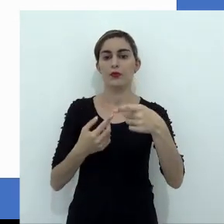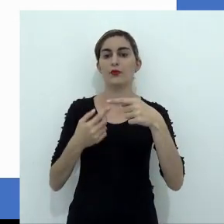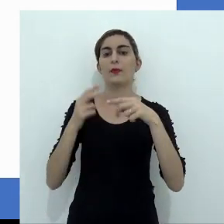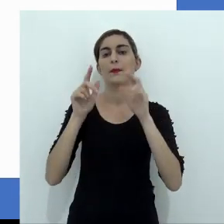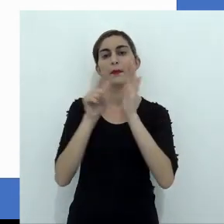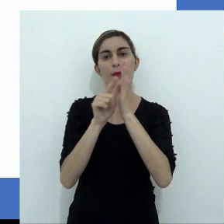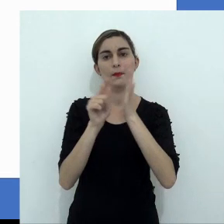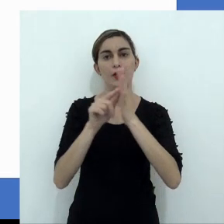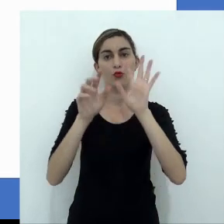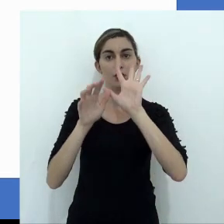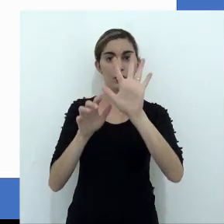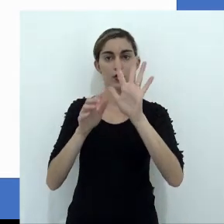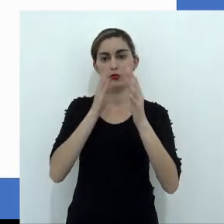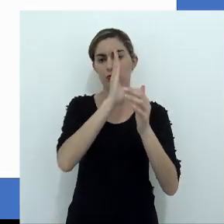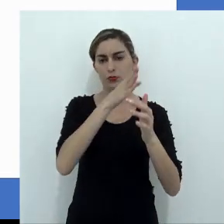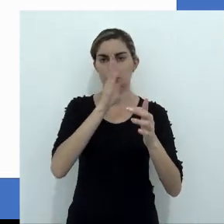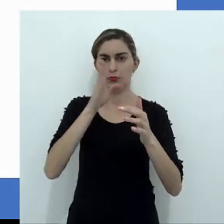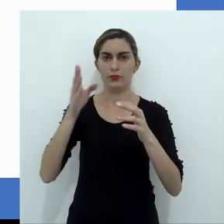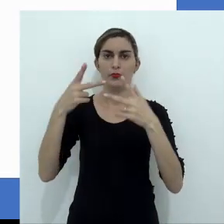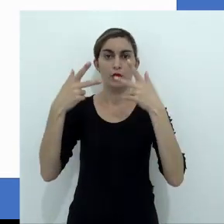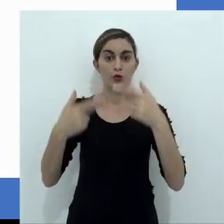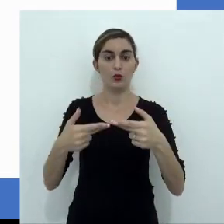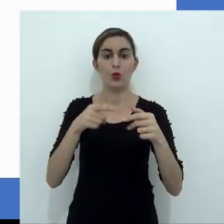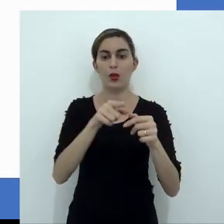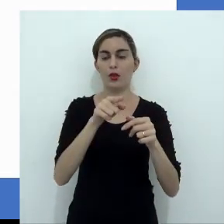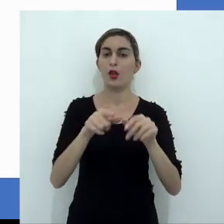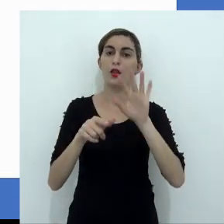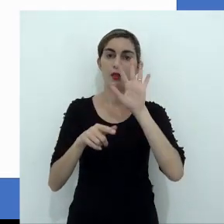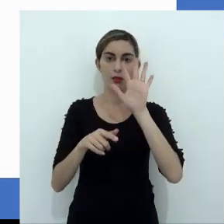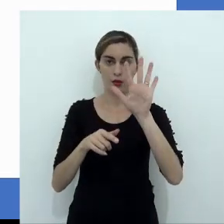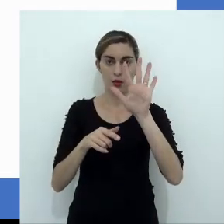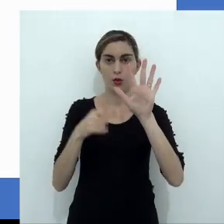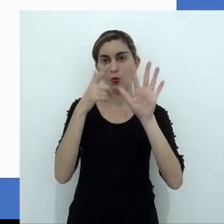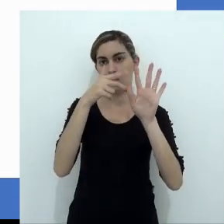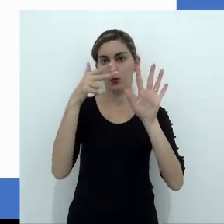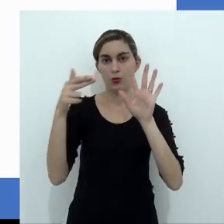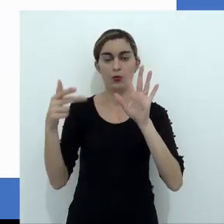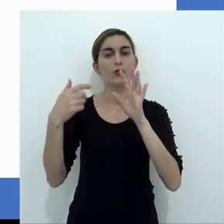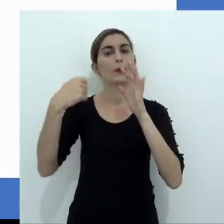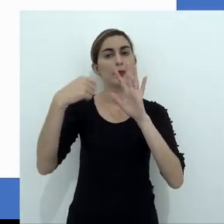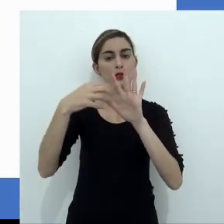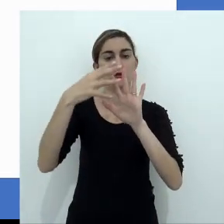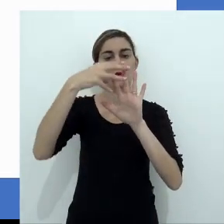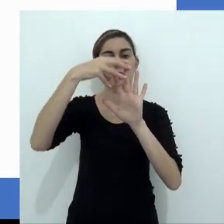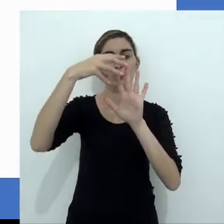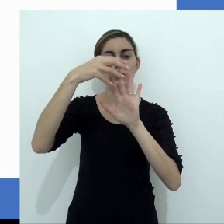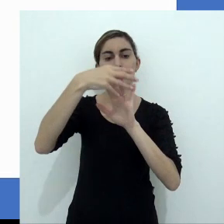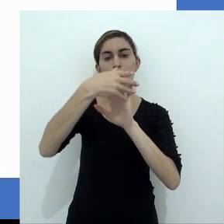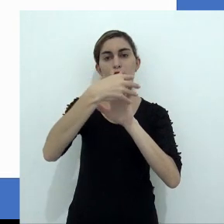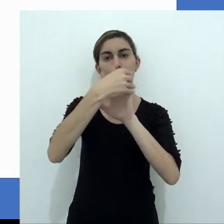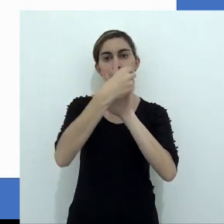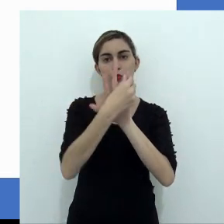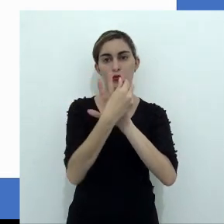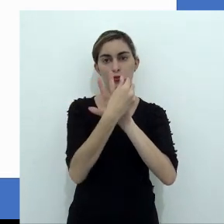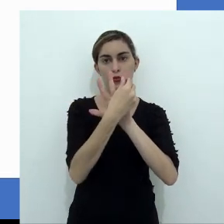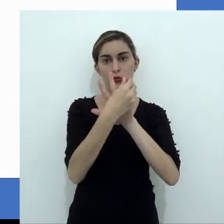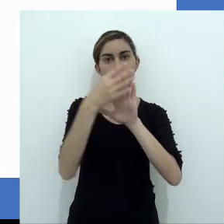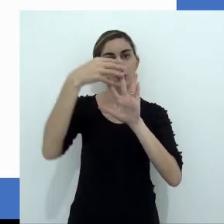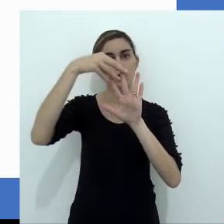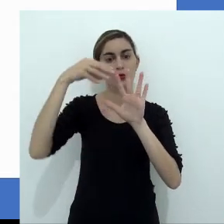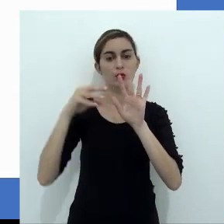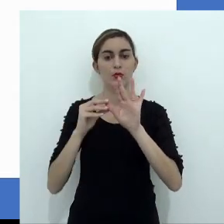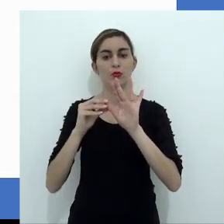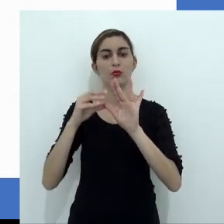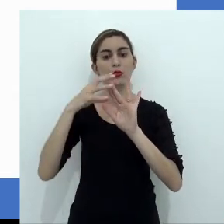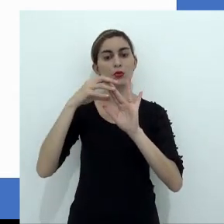aquela folha, dividiu em 5 partes iguais e dessas 5 partes iguais você precisou utilizar apenas 2. Então